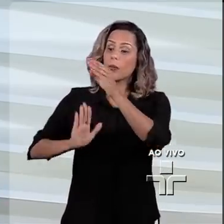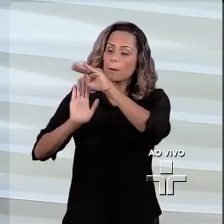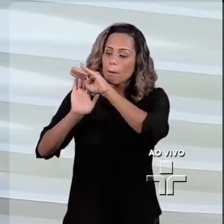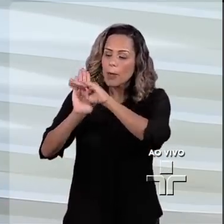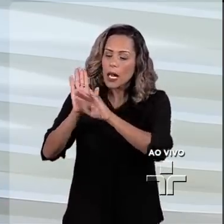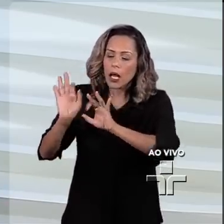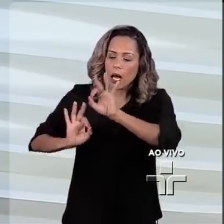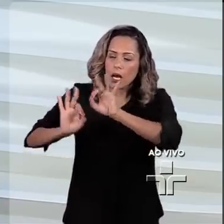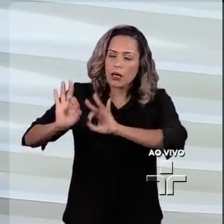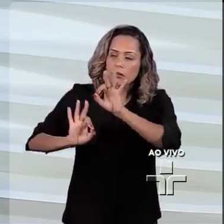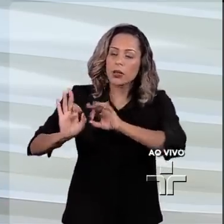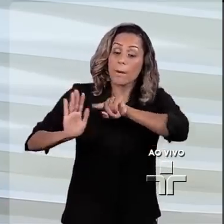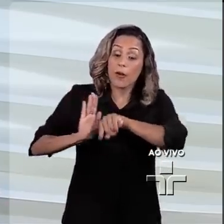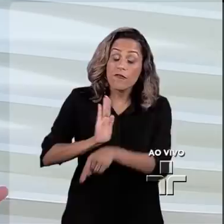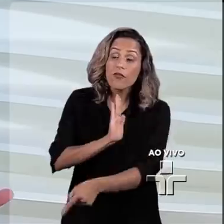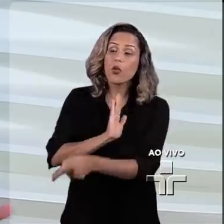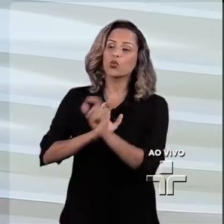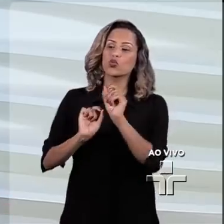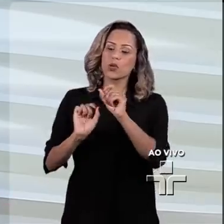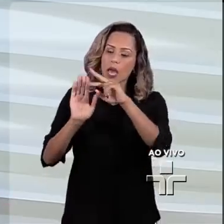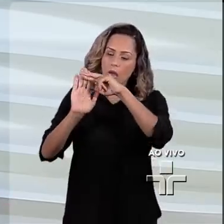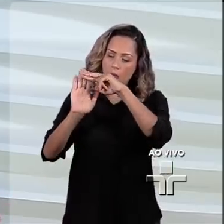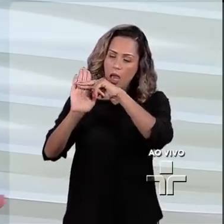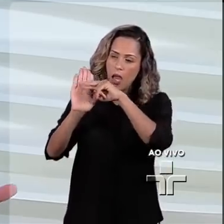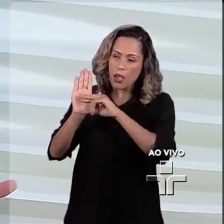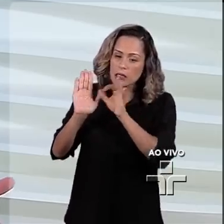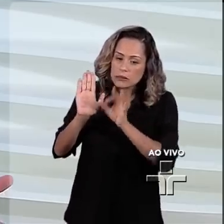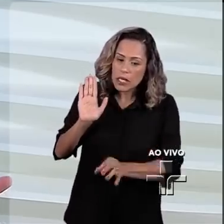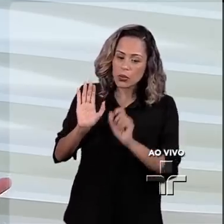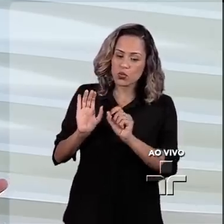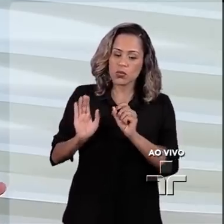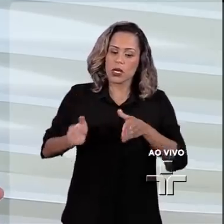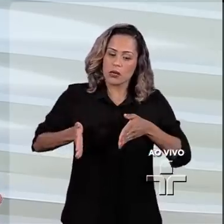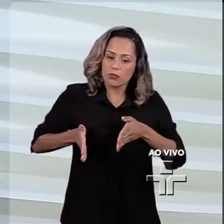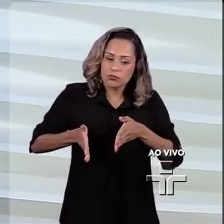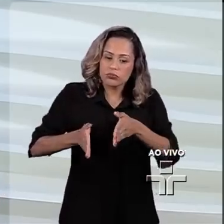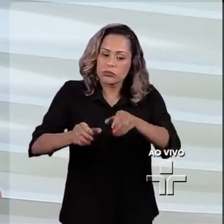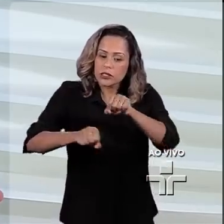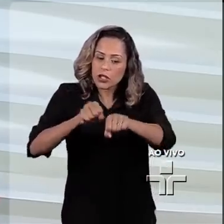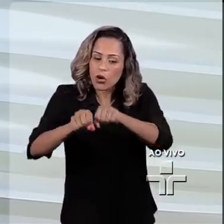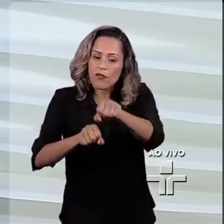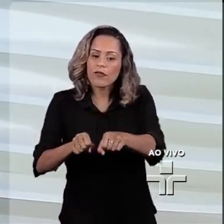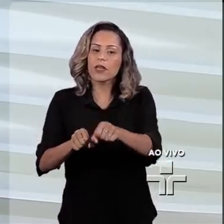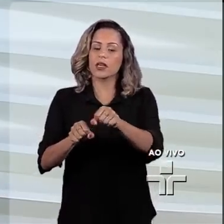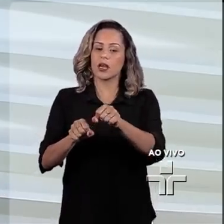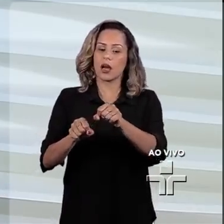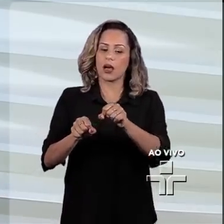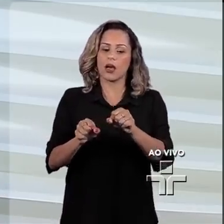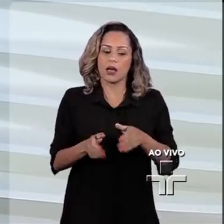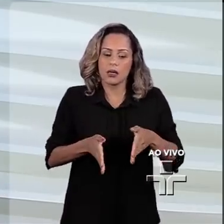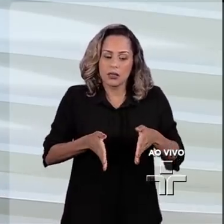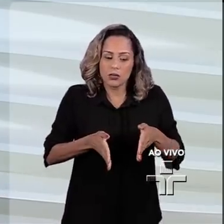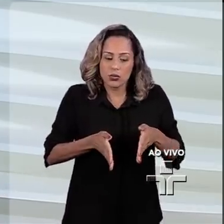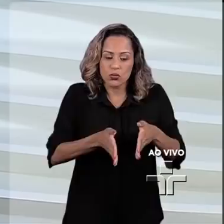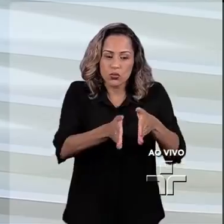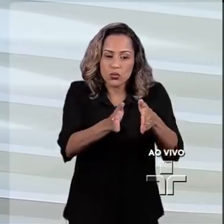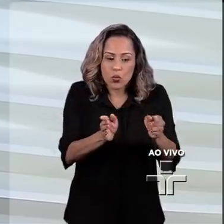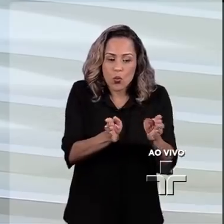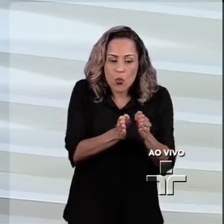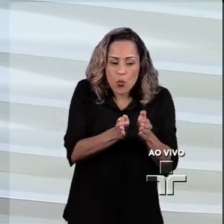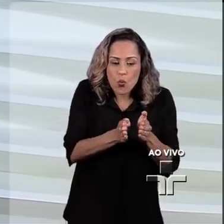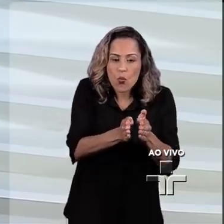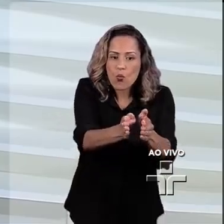São Paulo, estabelecendo regras de quando que você tem ciclovia, quando você tem ciclofaixa, quando você tem ciclorrota,